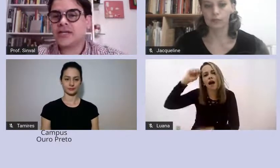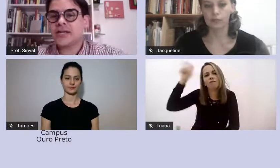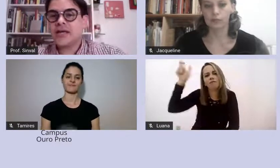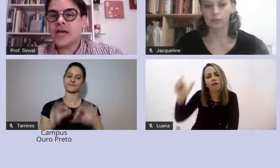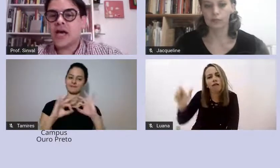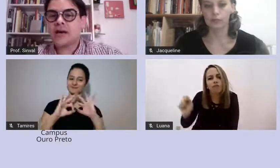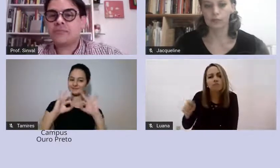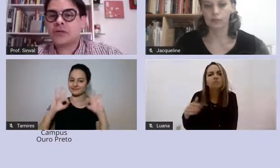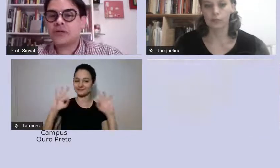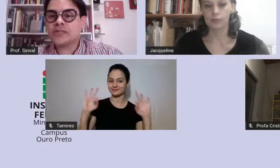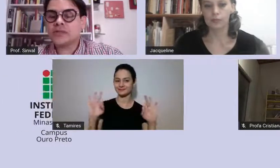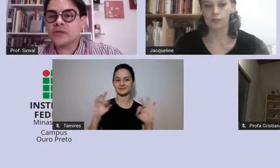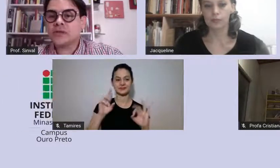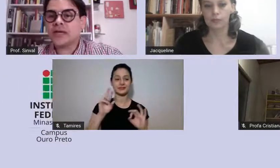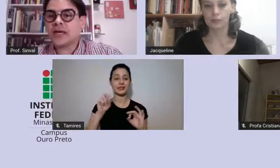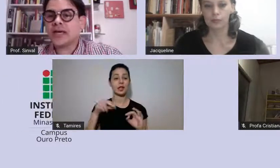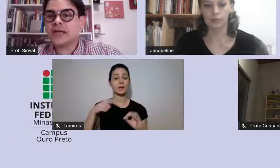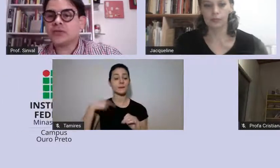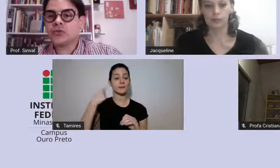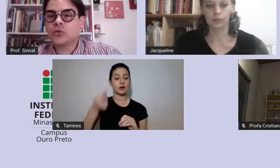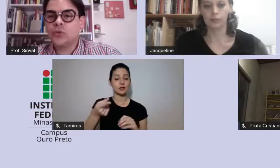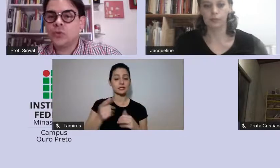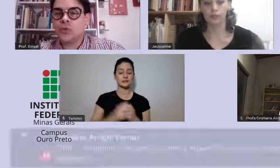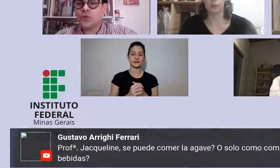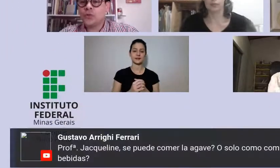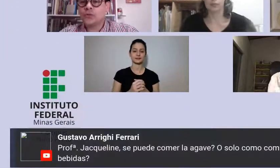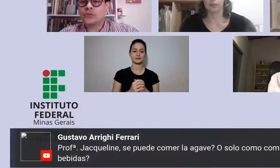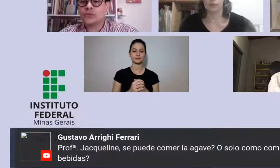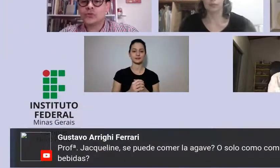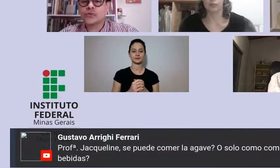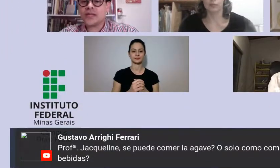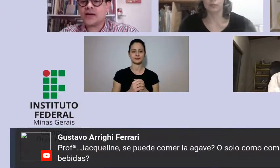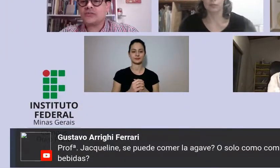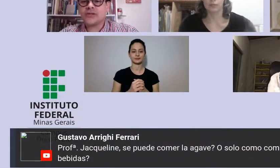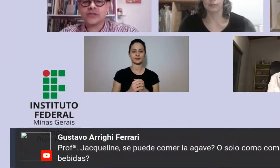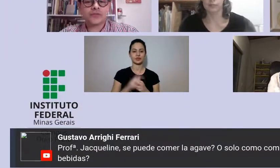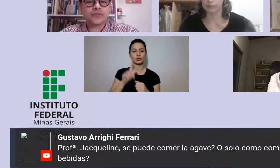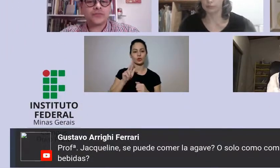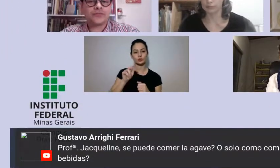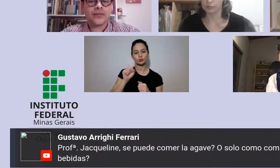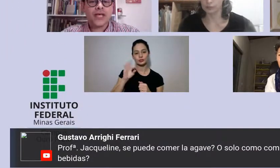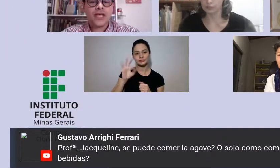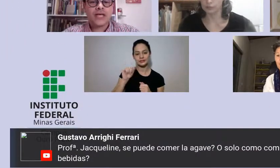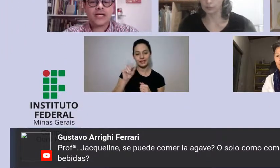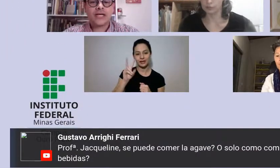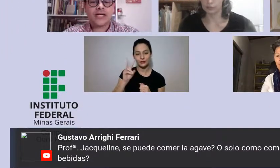Excelente, Renê. A próxima é do Gustavo, é isso?